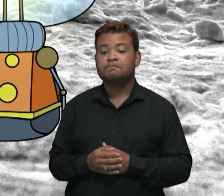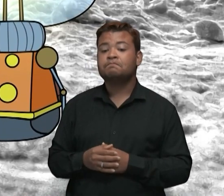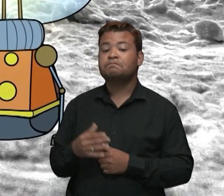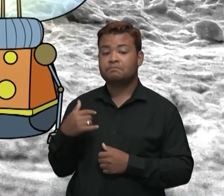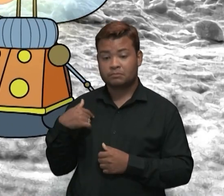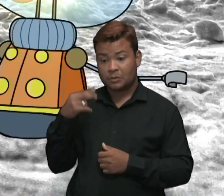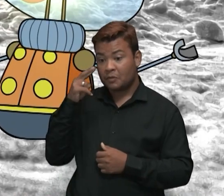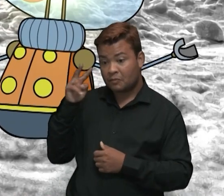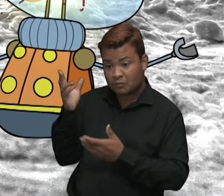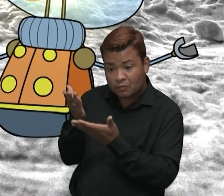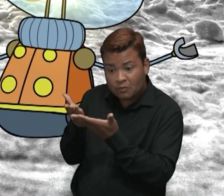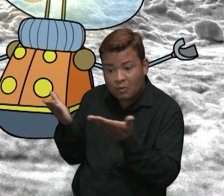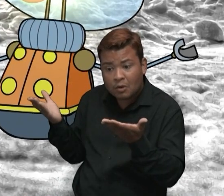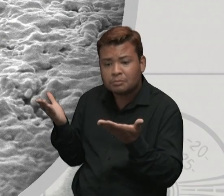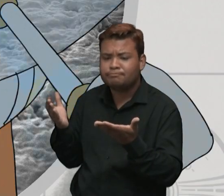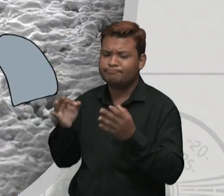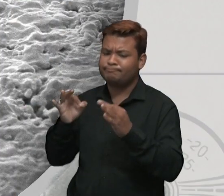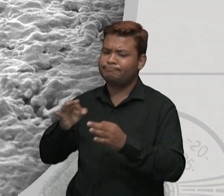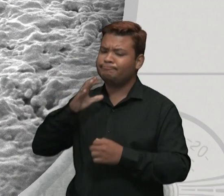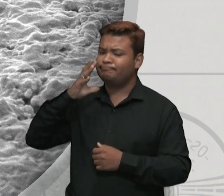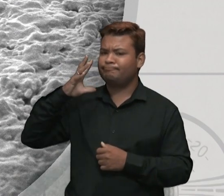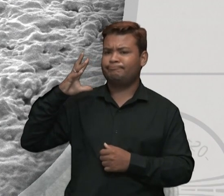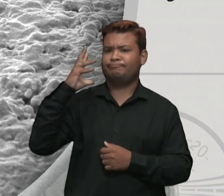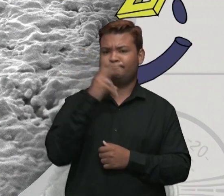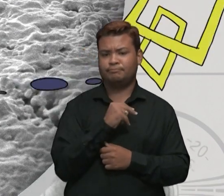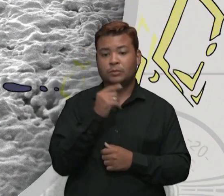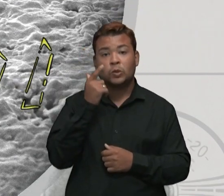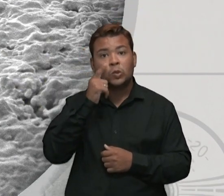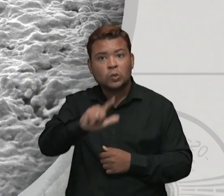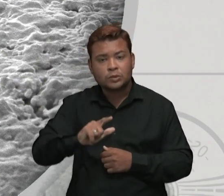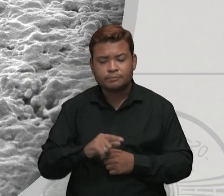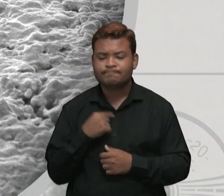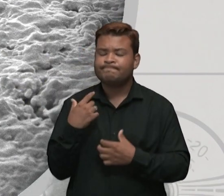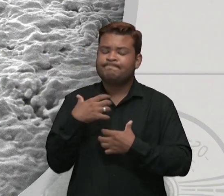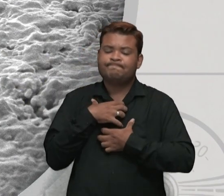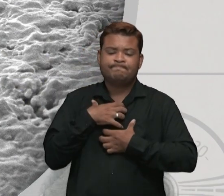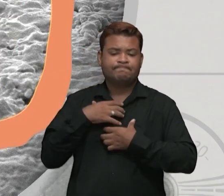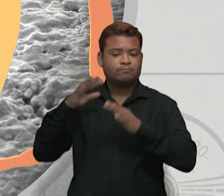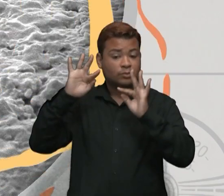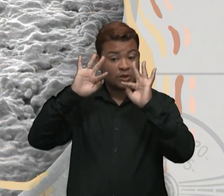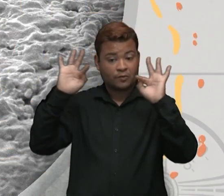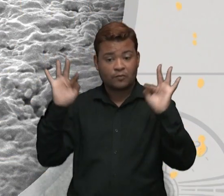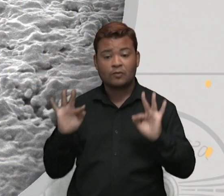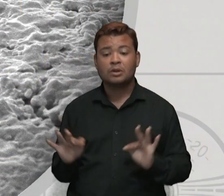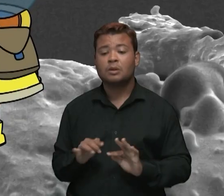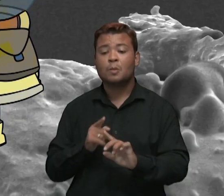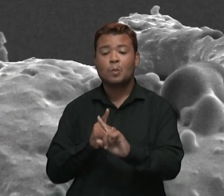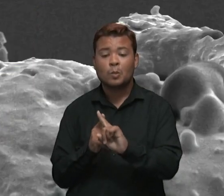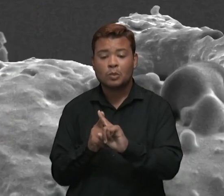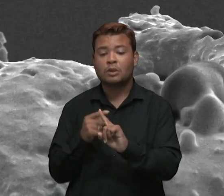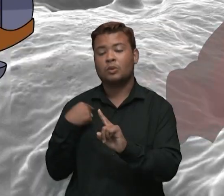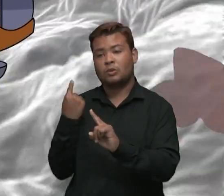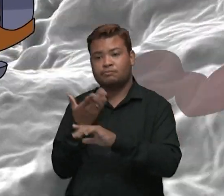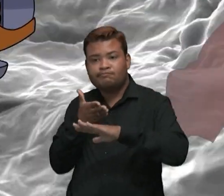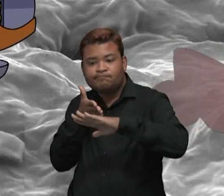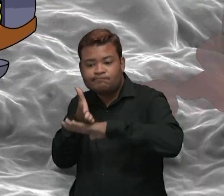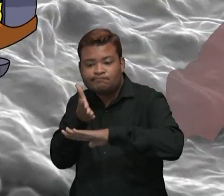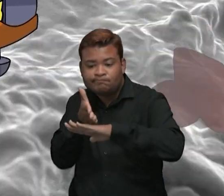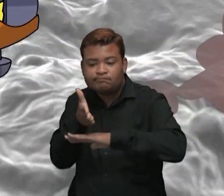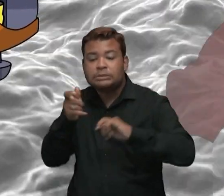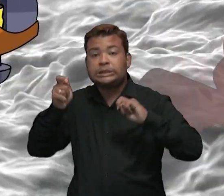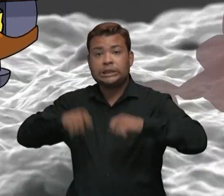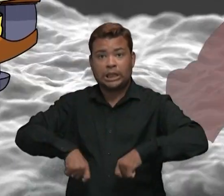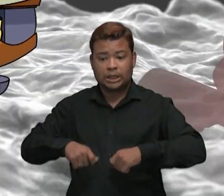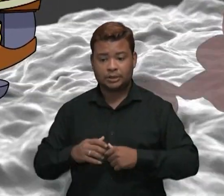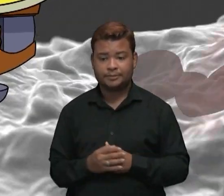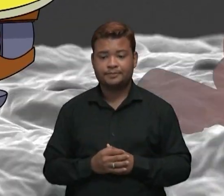vocês conhecem hoje, ficou belíssimo o resultado. Somos muito felizes por poder participar de todo esse